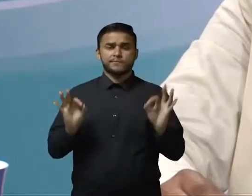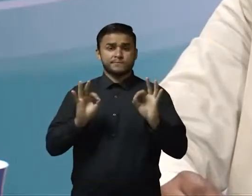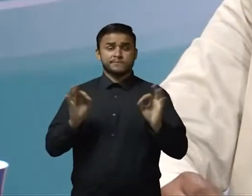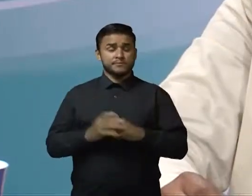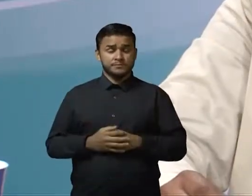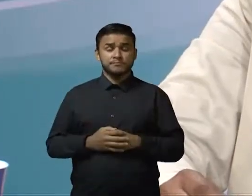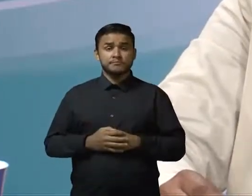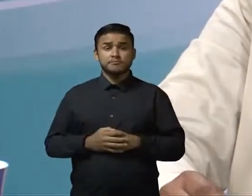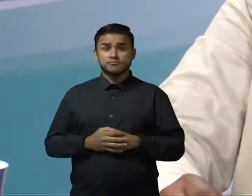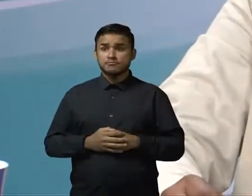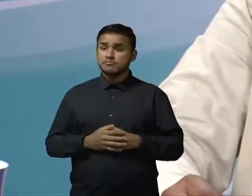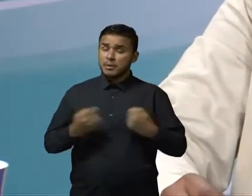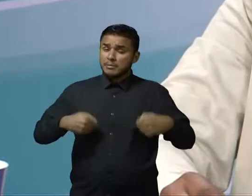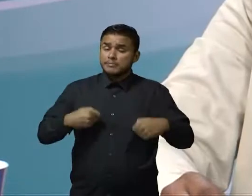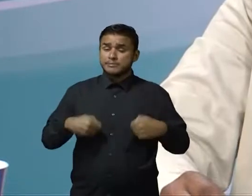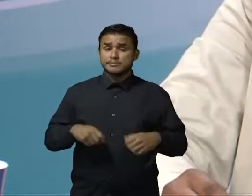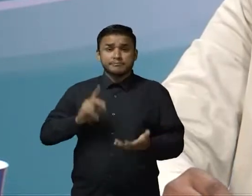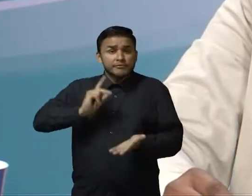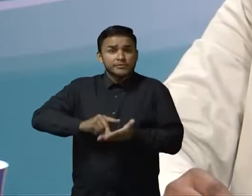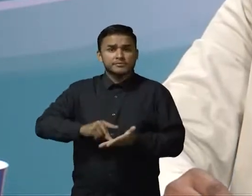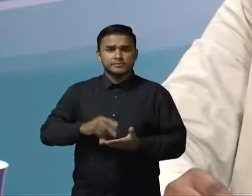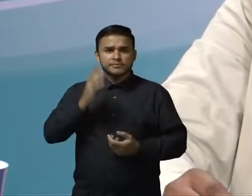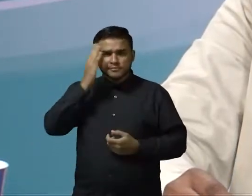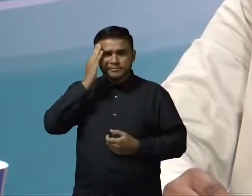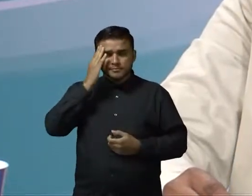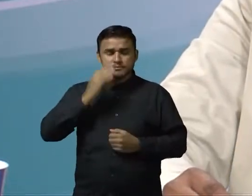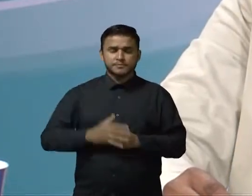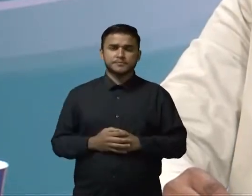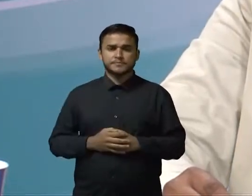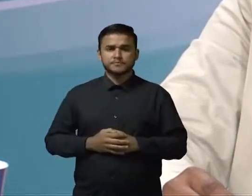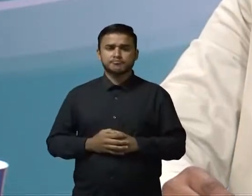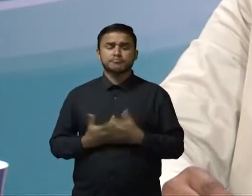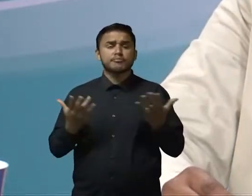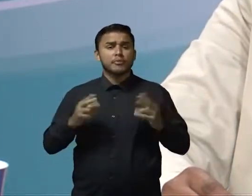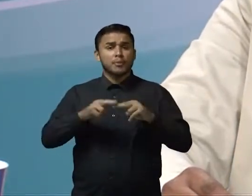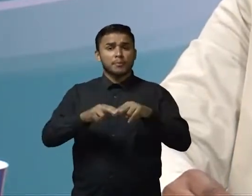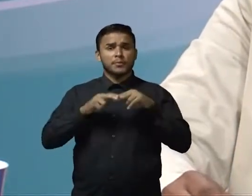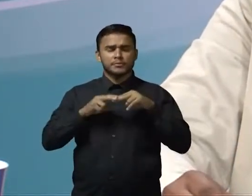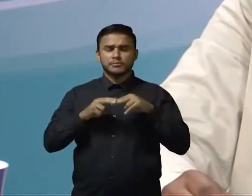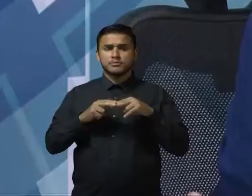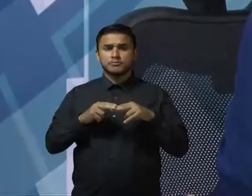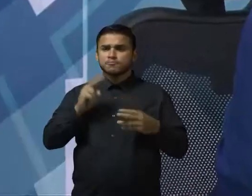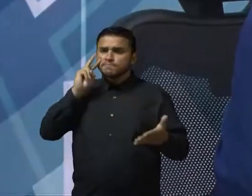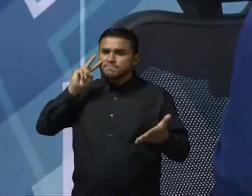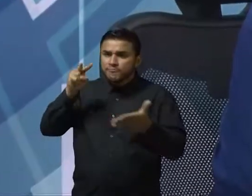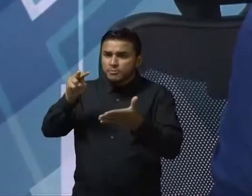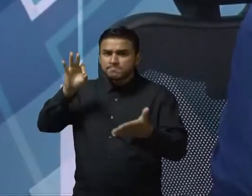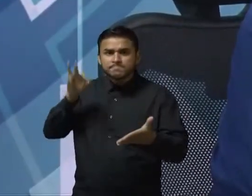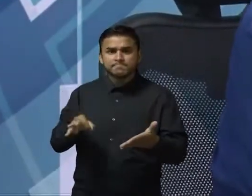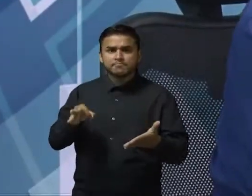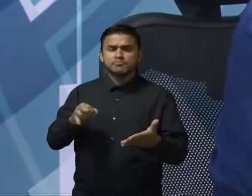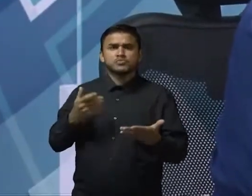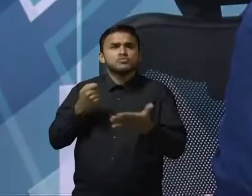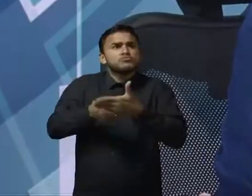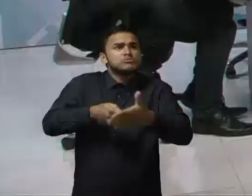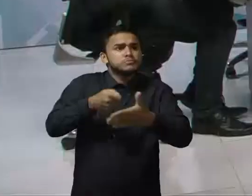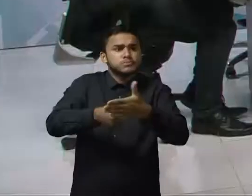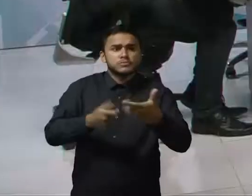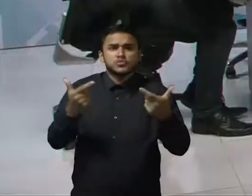realmente se efetive do lado de lá das muralhas. Então, se não há essa cobrança social, se